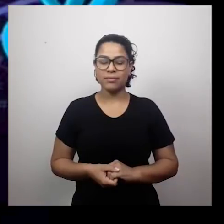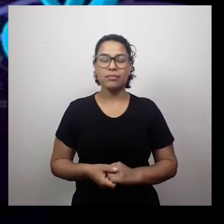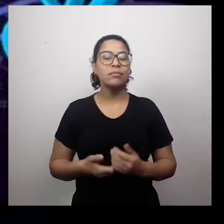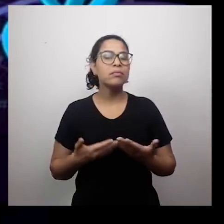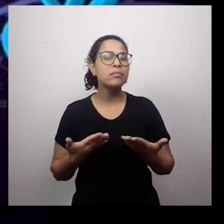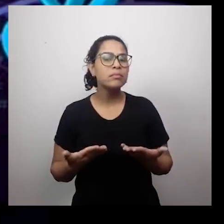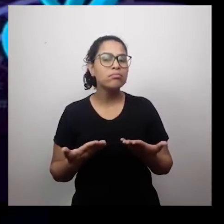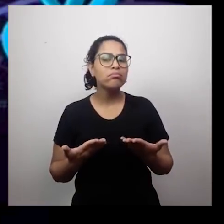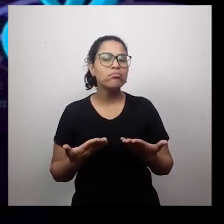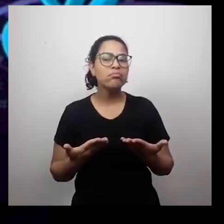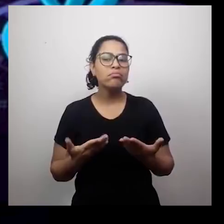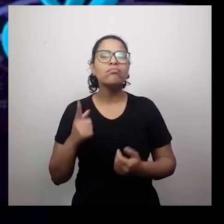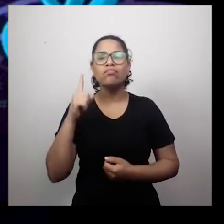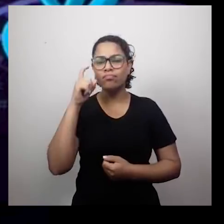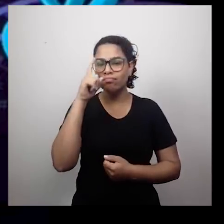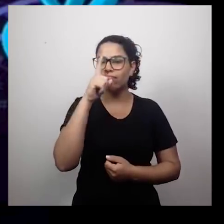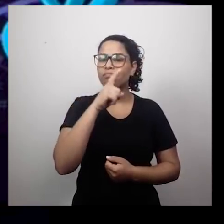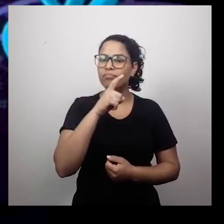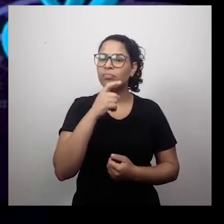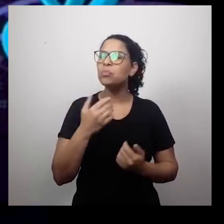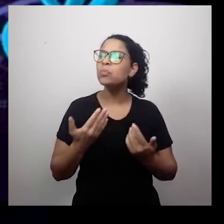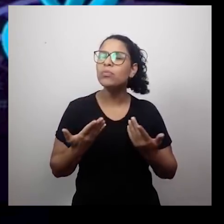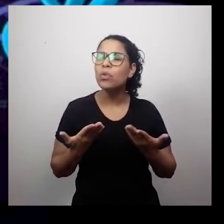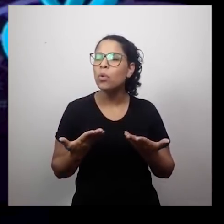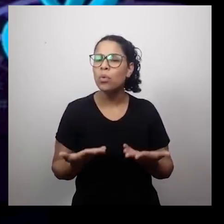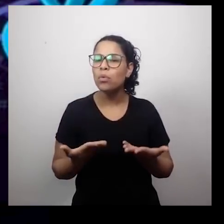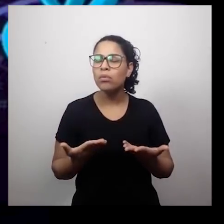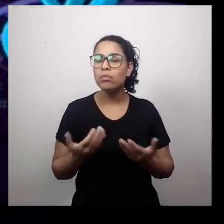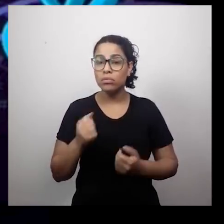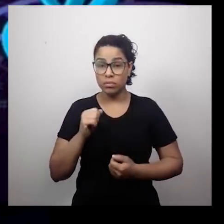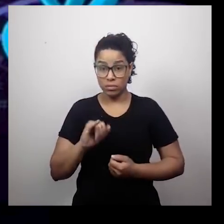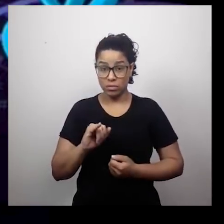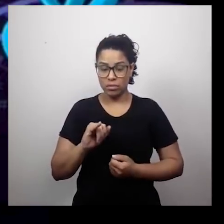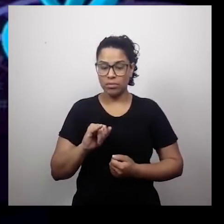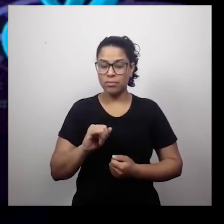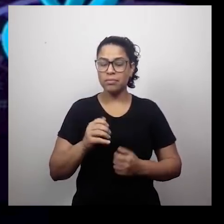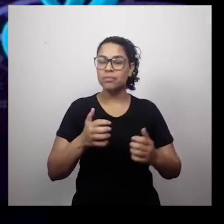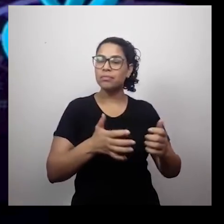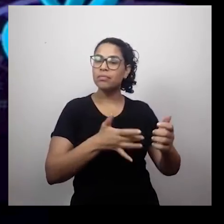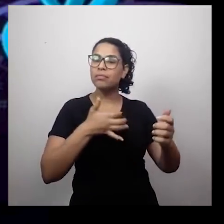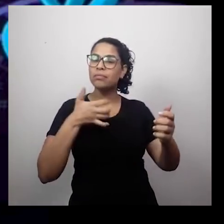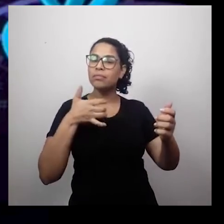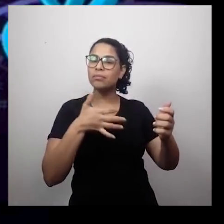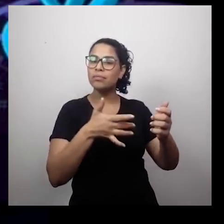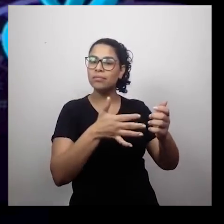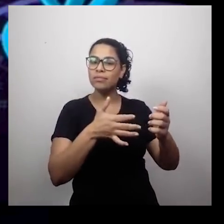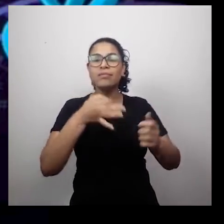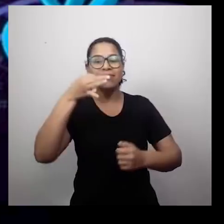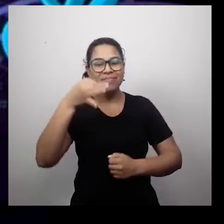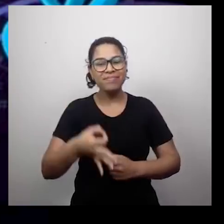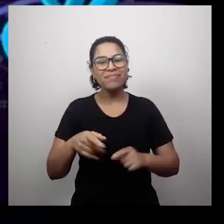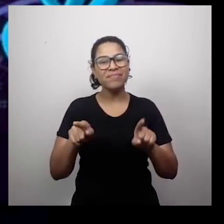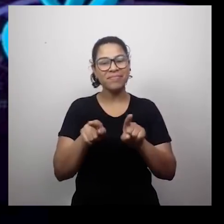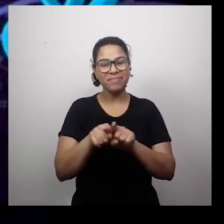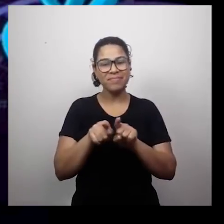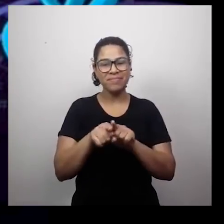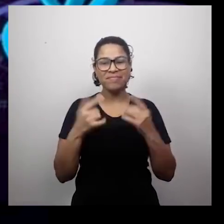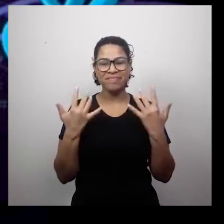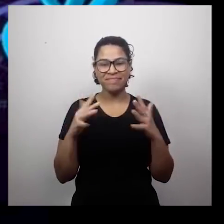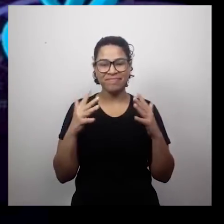E esse, hein, gente? Mais difícil, não é? Mas se você disse harp, acertou também.